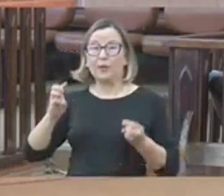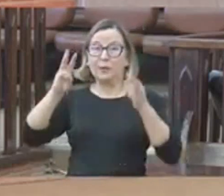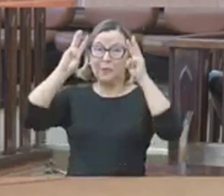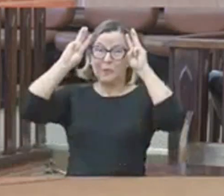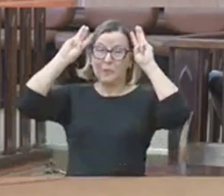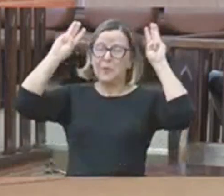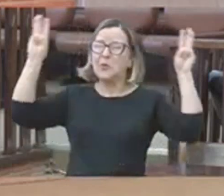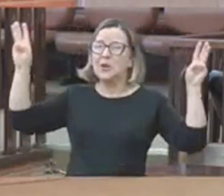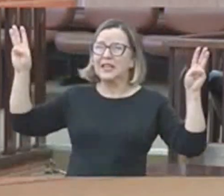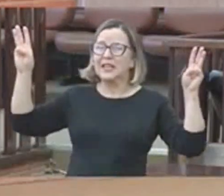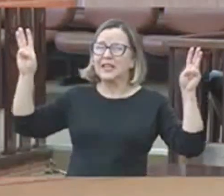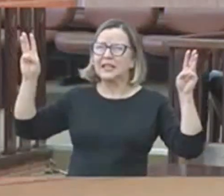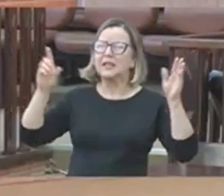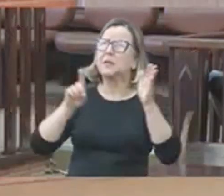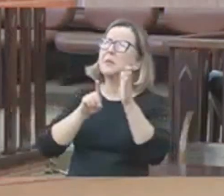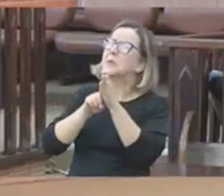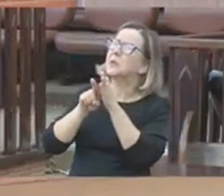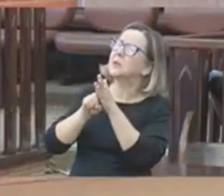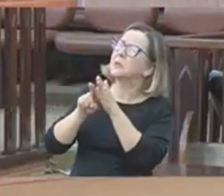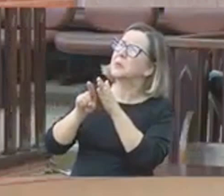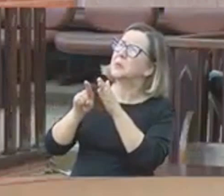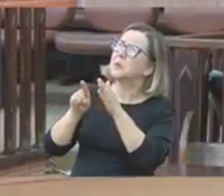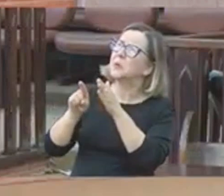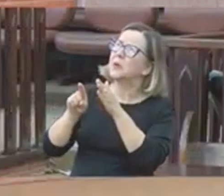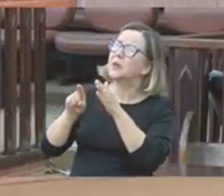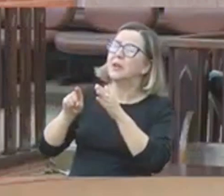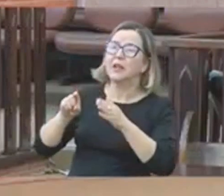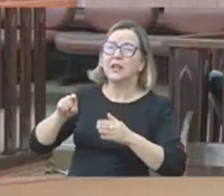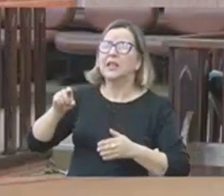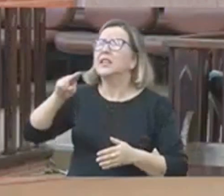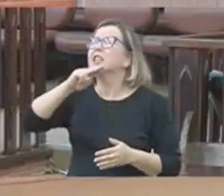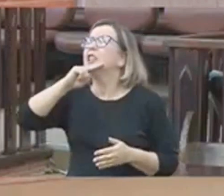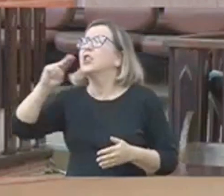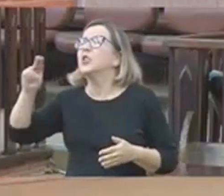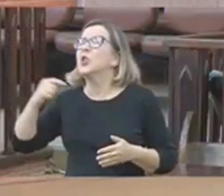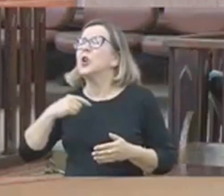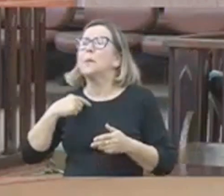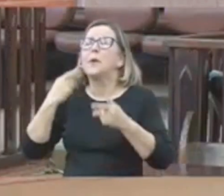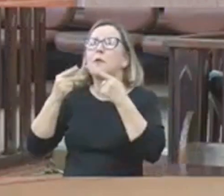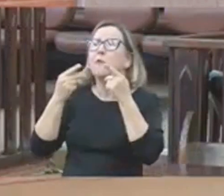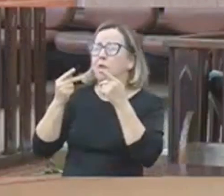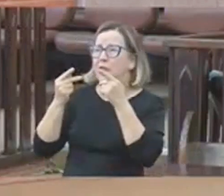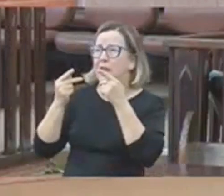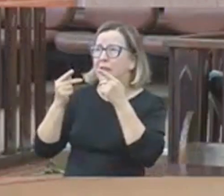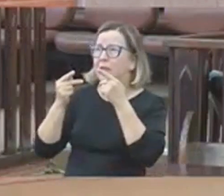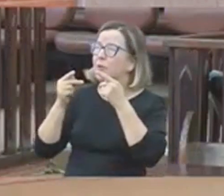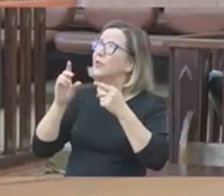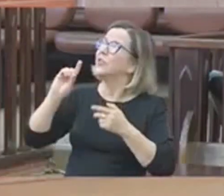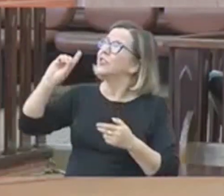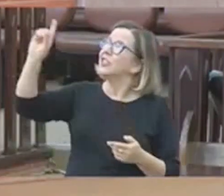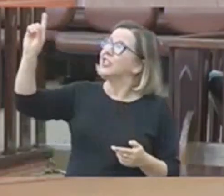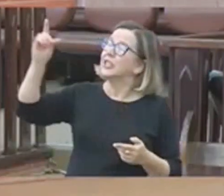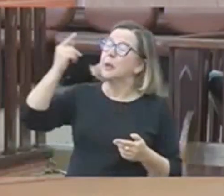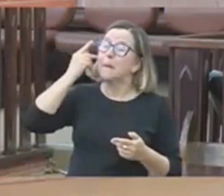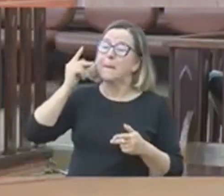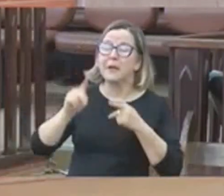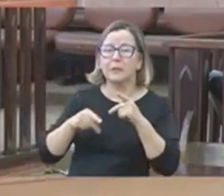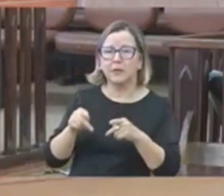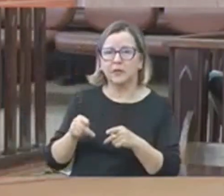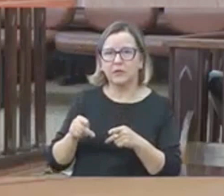falou comigo? Quem é? Ele diz assim, o eu sou. Deus, o eu sou. Para